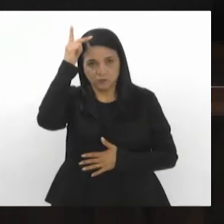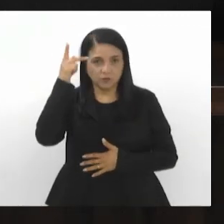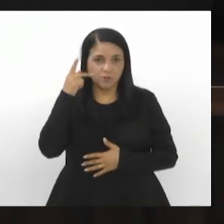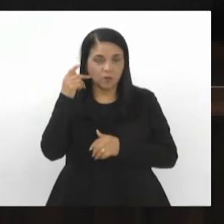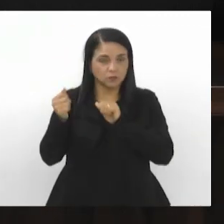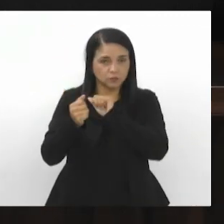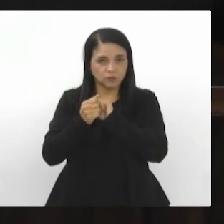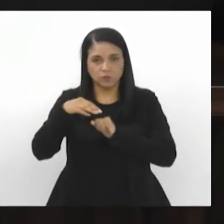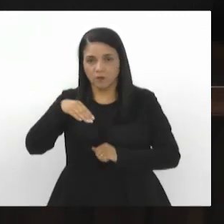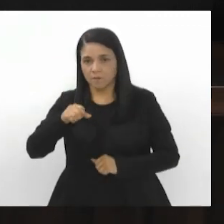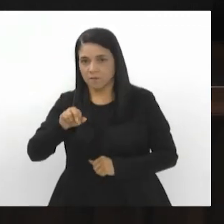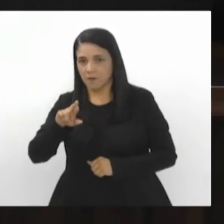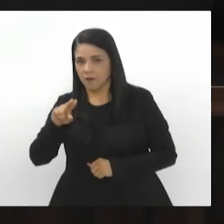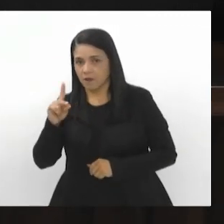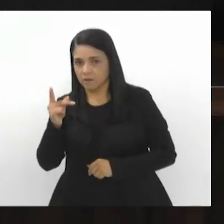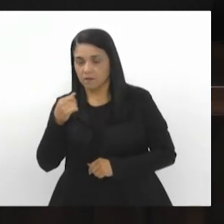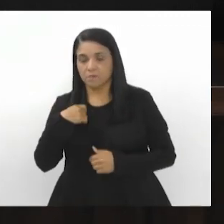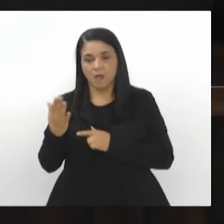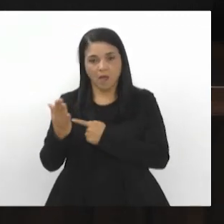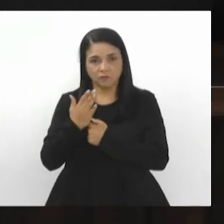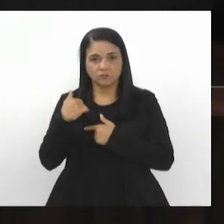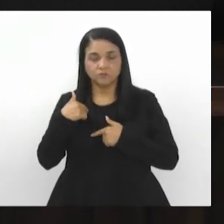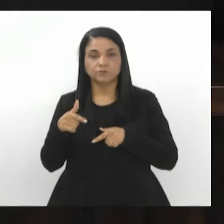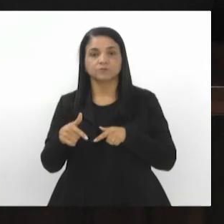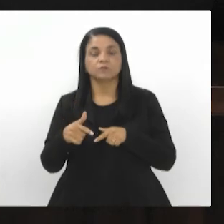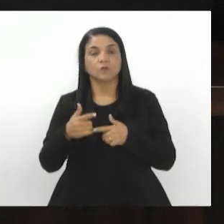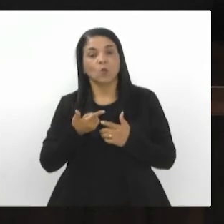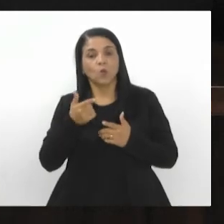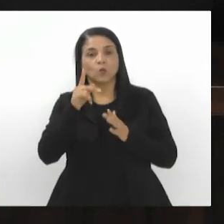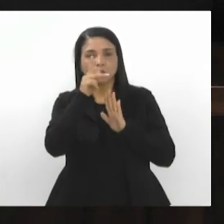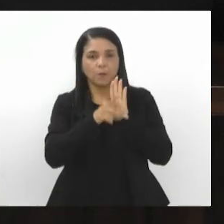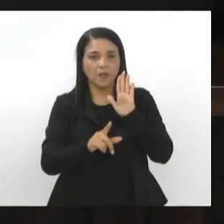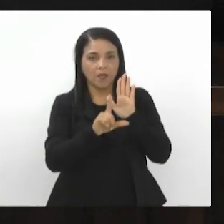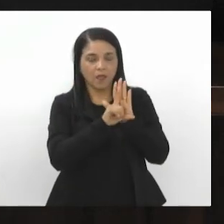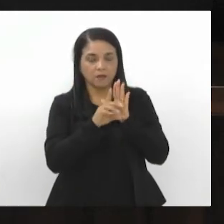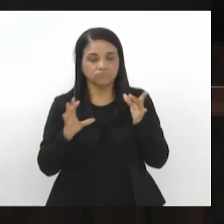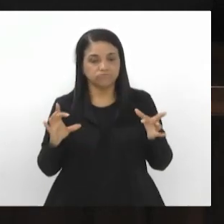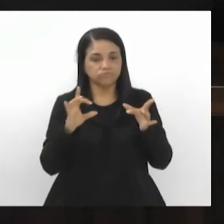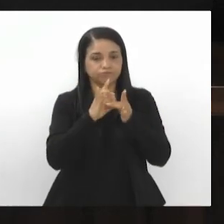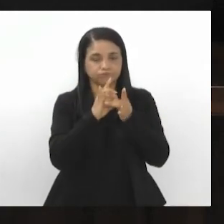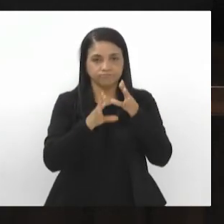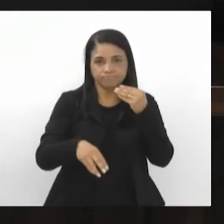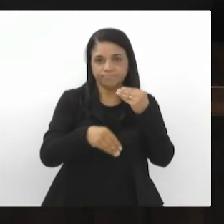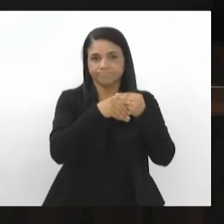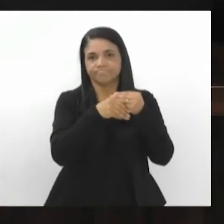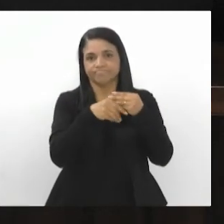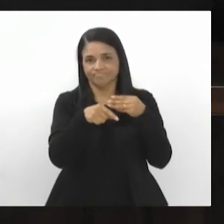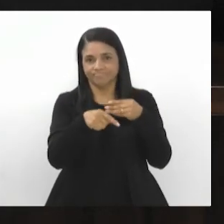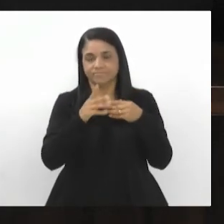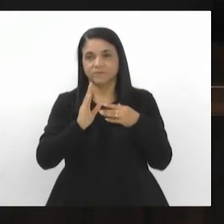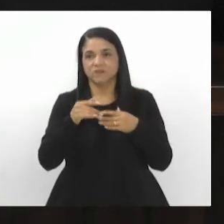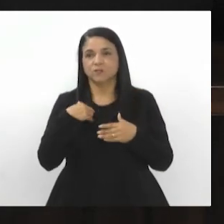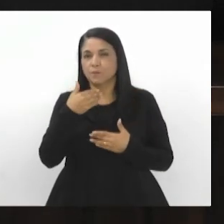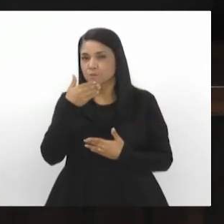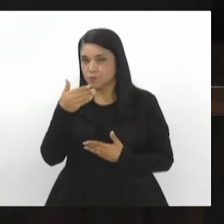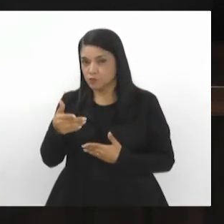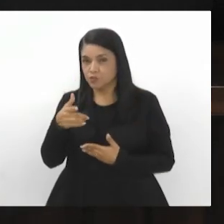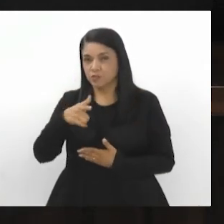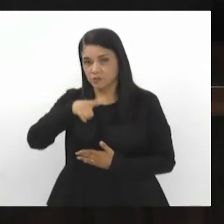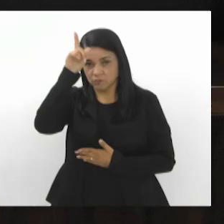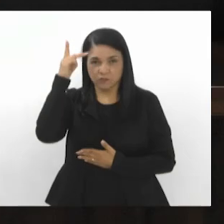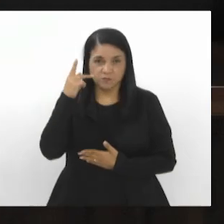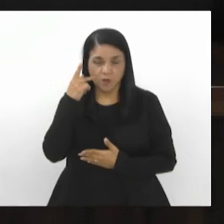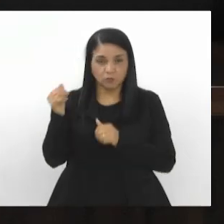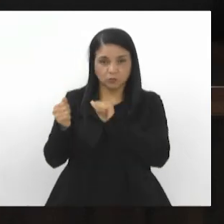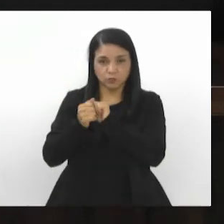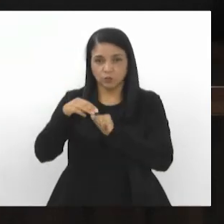Rocha, pedindo a anexação de um outro PL que já tinha em curso na casa. Eu queria pedir, Luiz, se você pudesse com Marta,